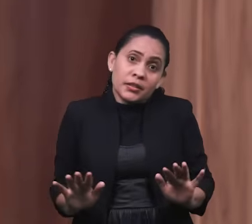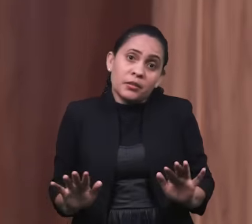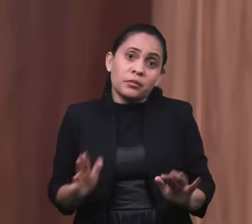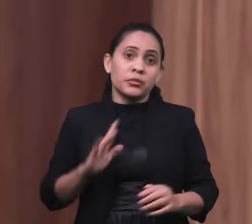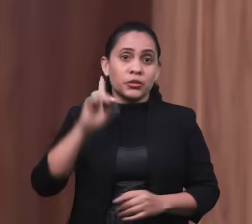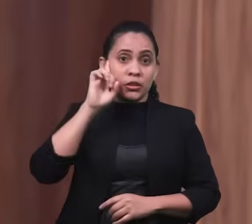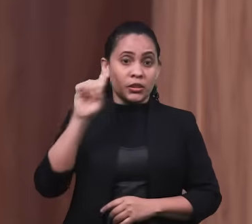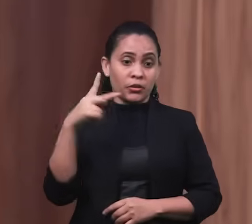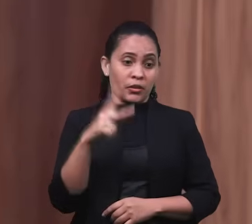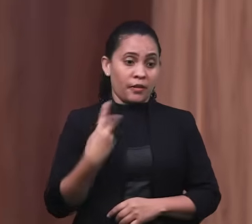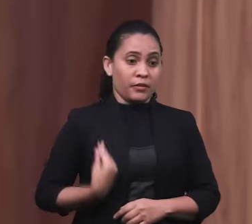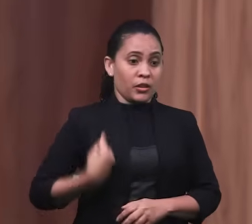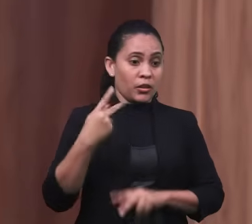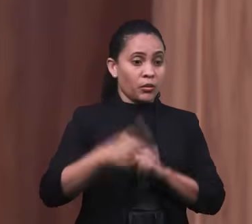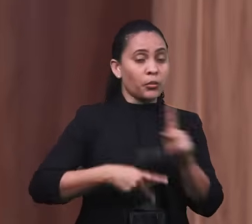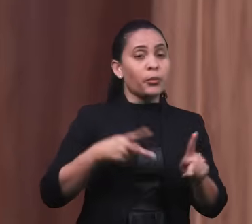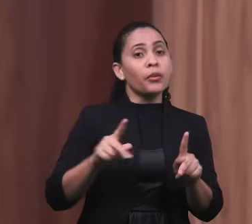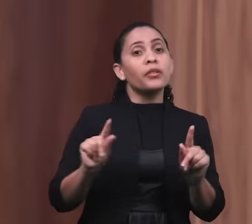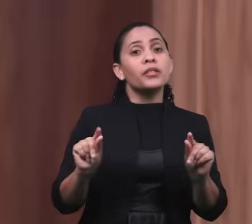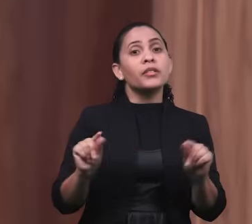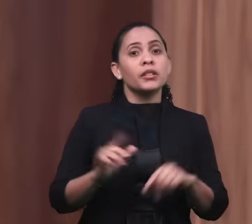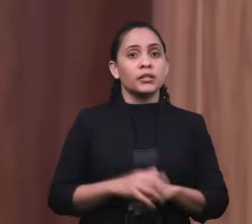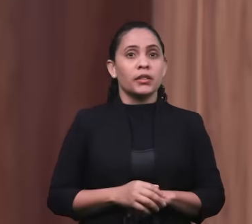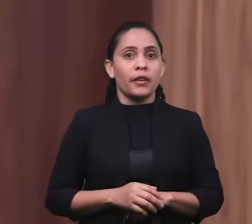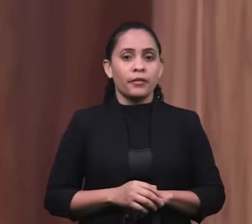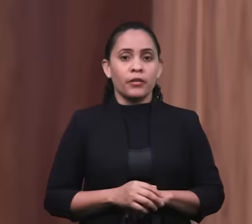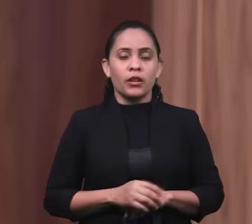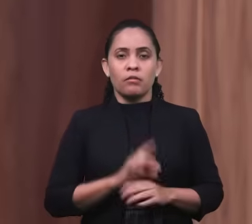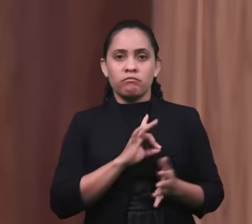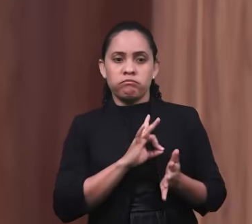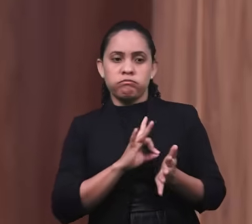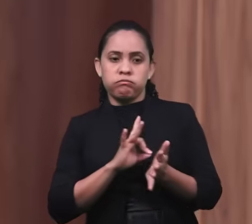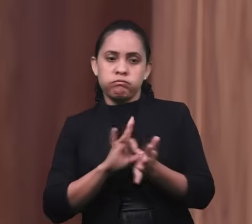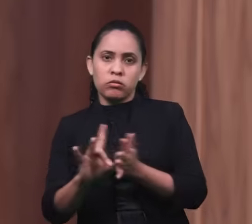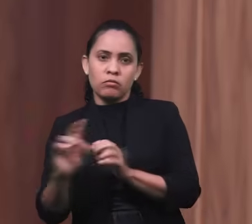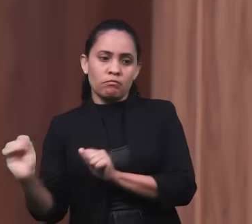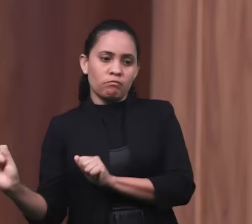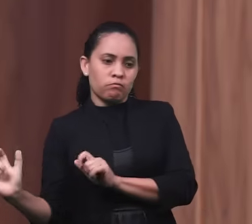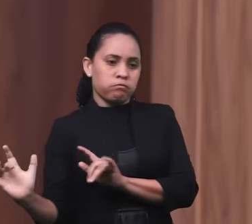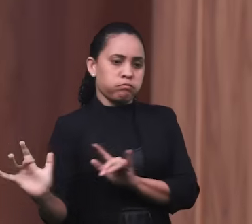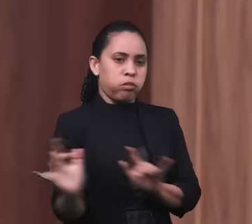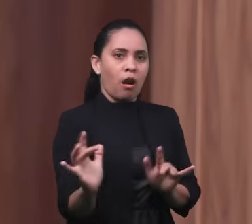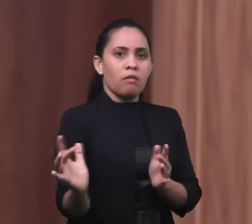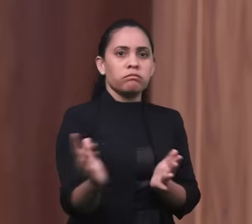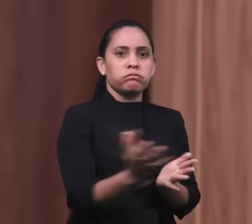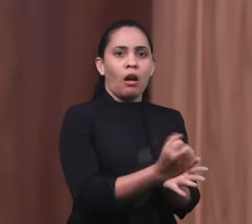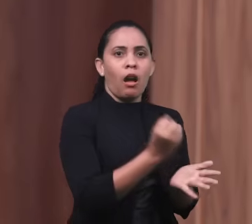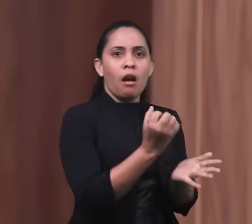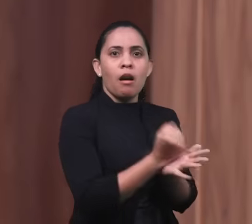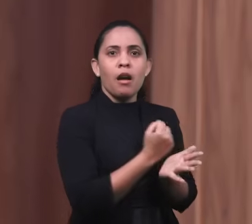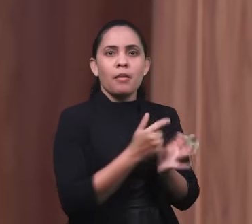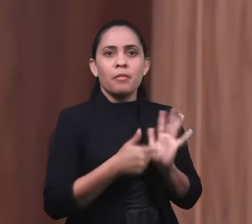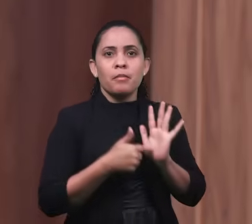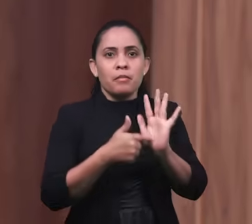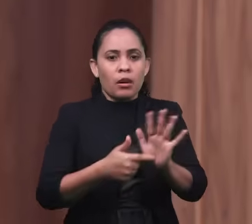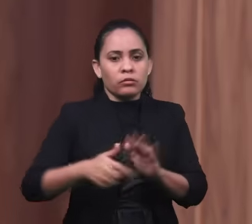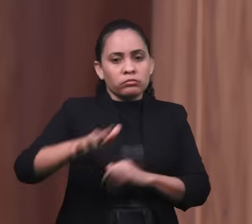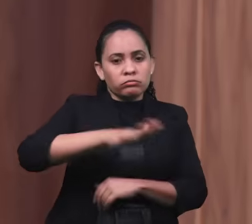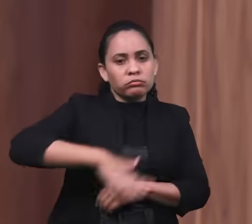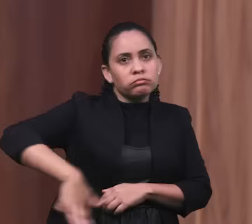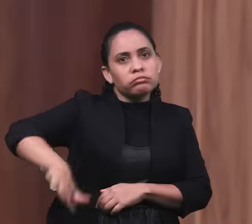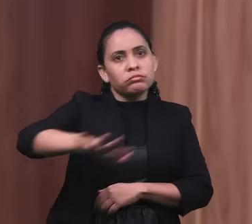de Deus na vida do povo, o que acontecia? Vinham os midianitas, os amalequitas e os outros aqui que ele cita do Oriente